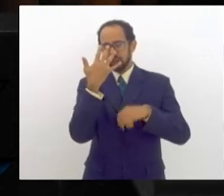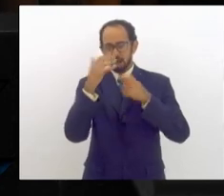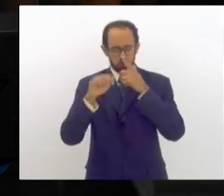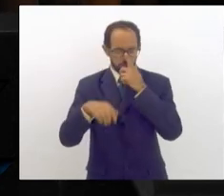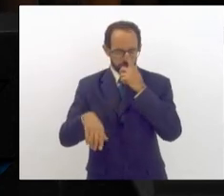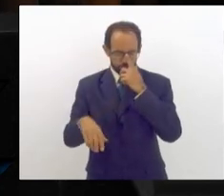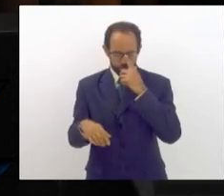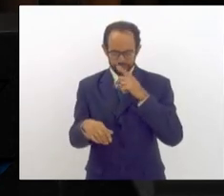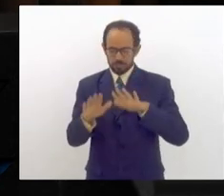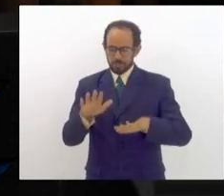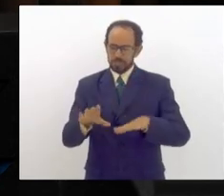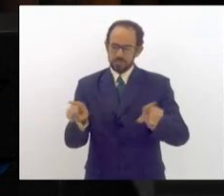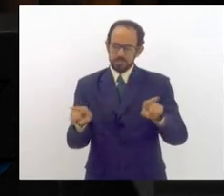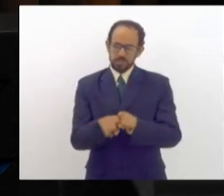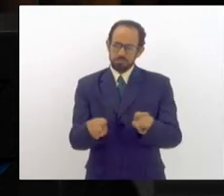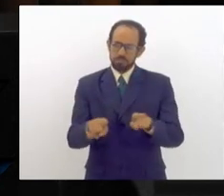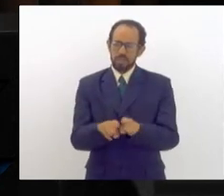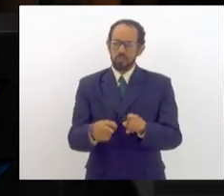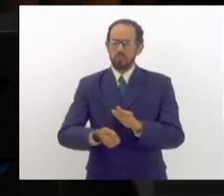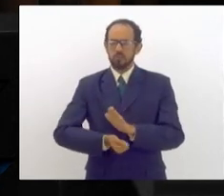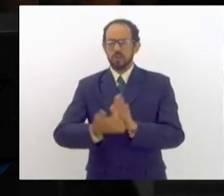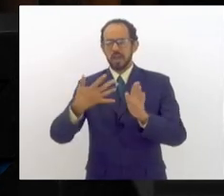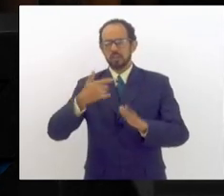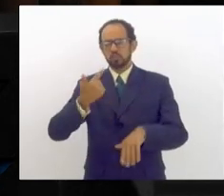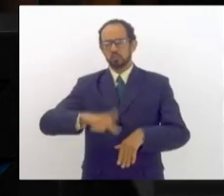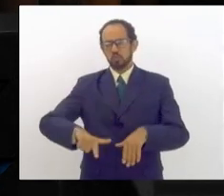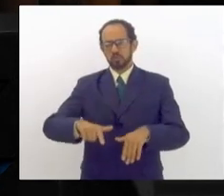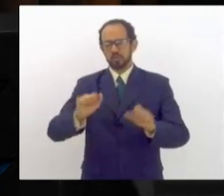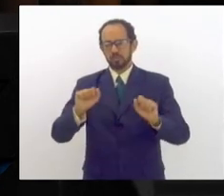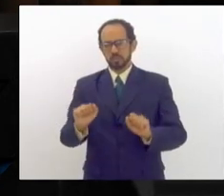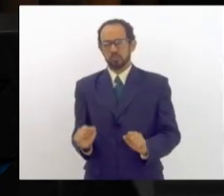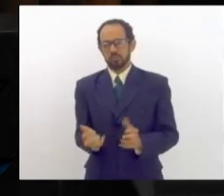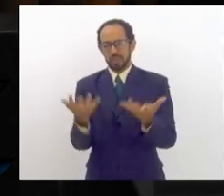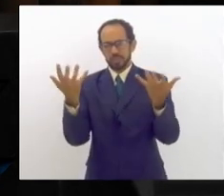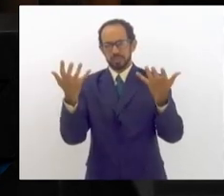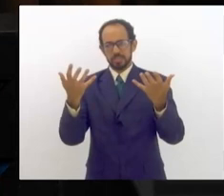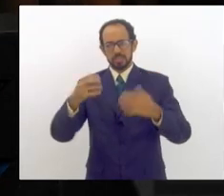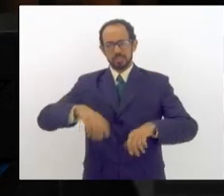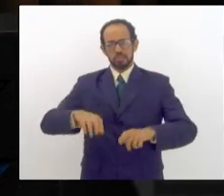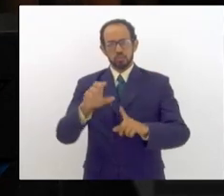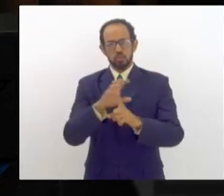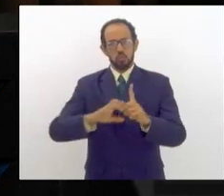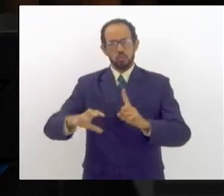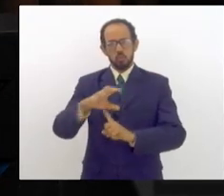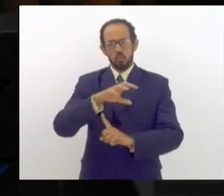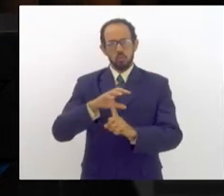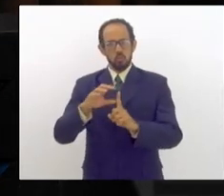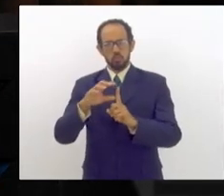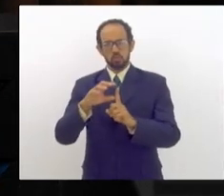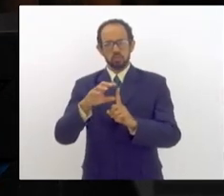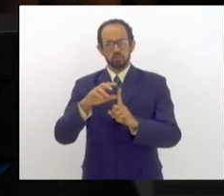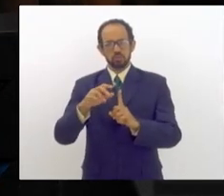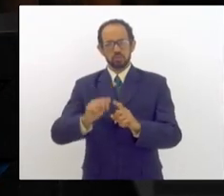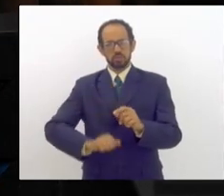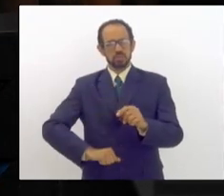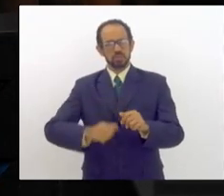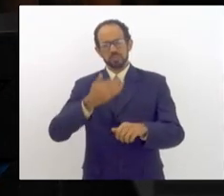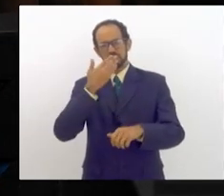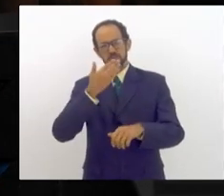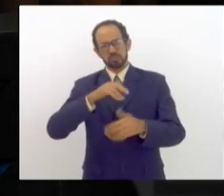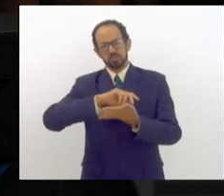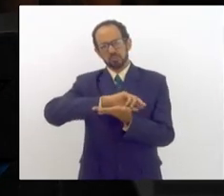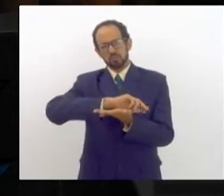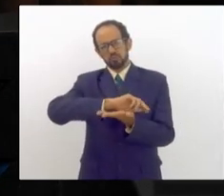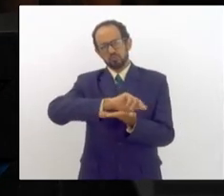mas com tantas outras festas né e cultos e emulações que nós temos na